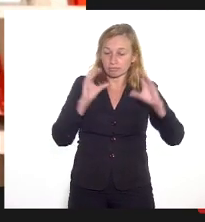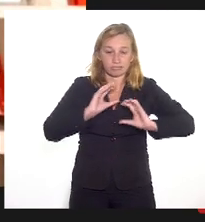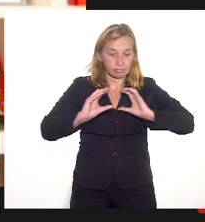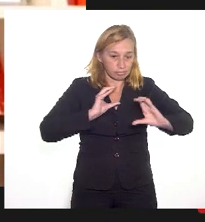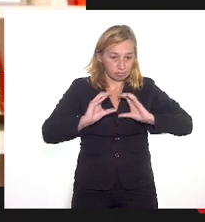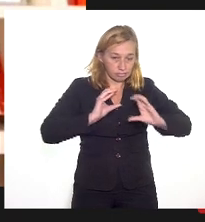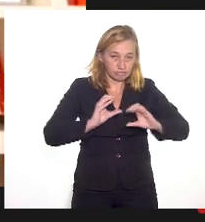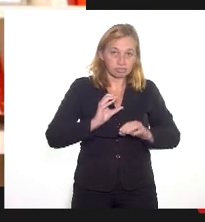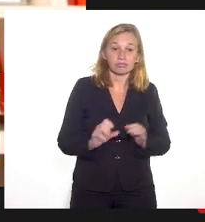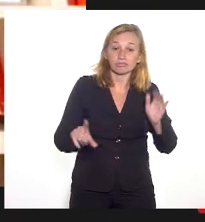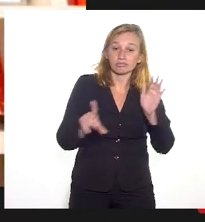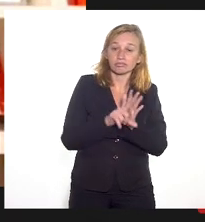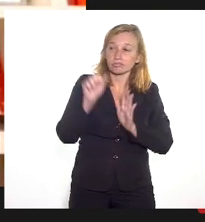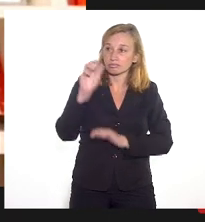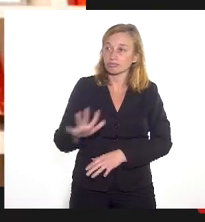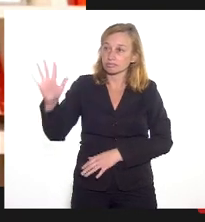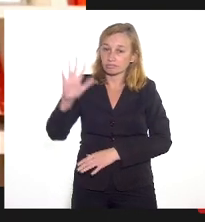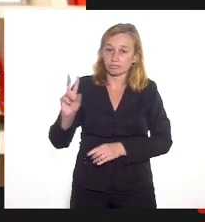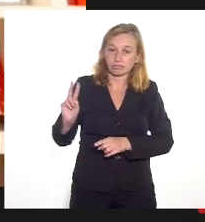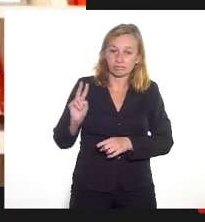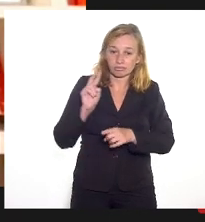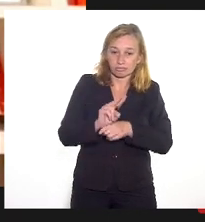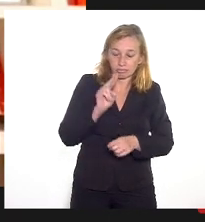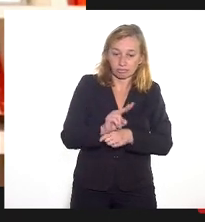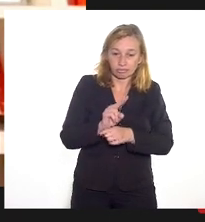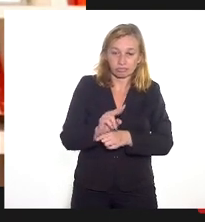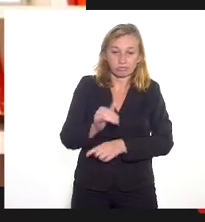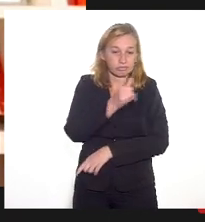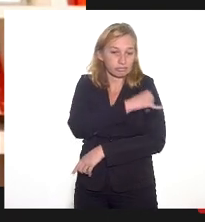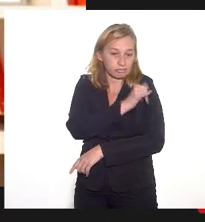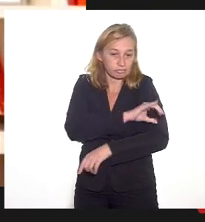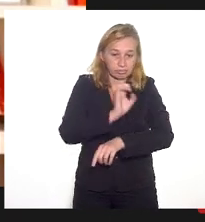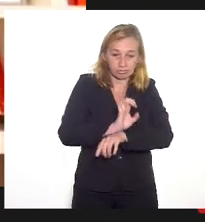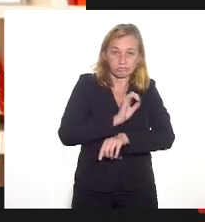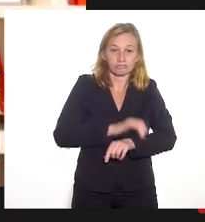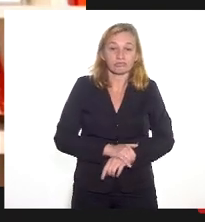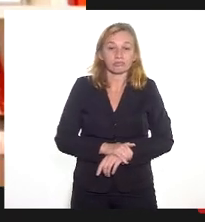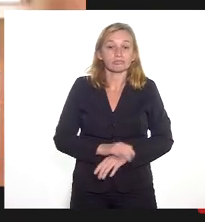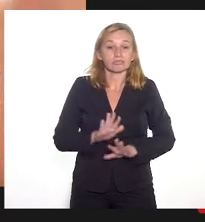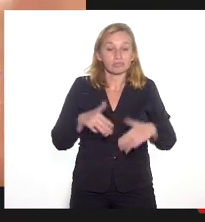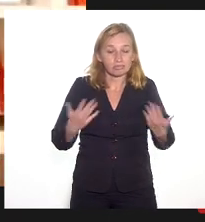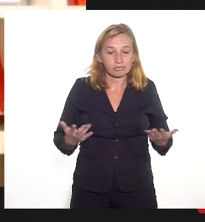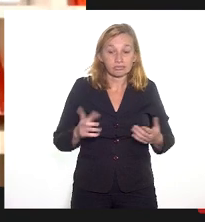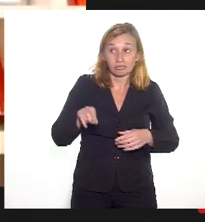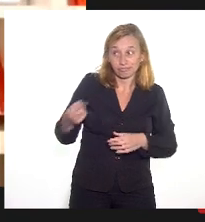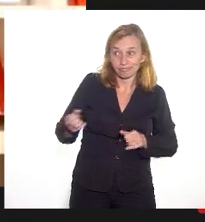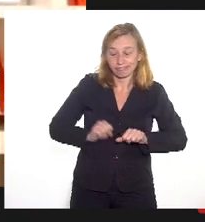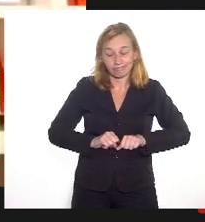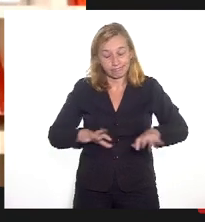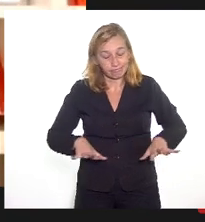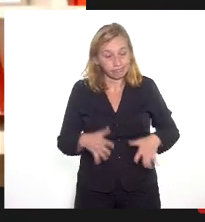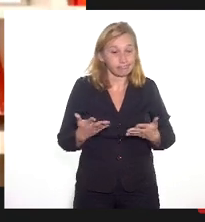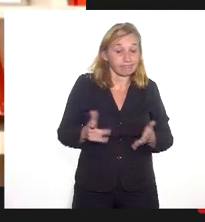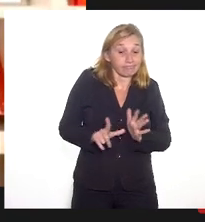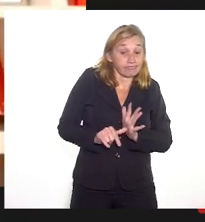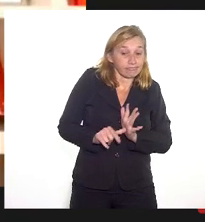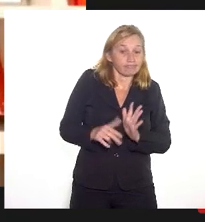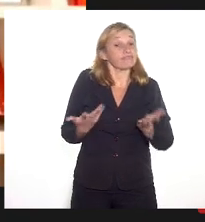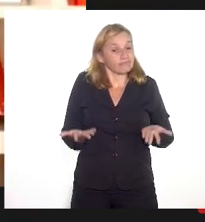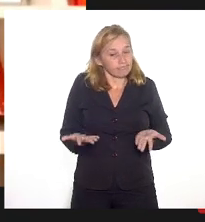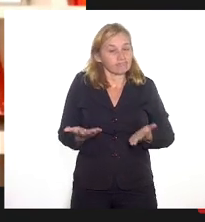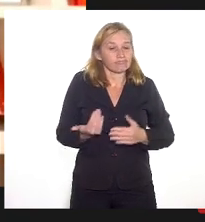comunicação, da Lei Geral de Proteção de Dados no Estado do Rio. Mas aí veio um pouco a pandemia, tudo se atrasou, né? Mas